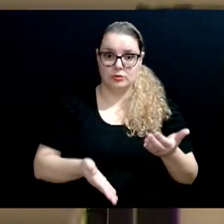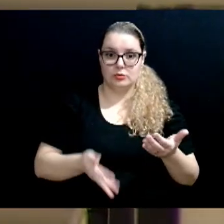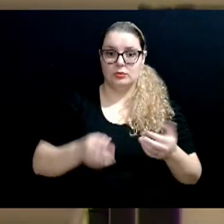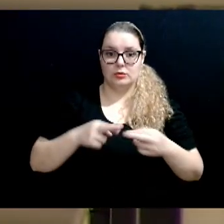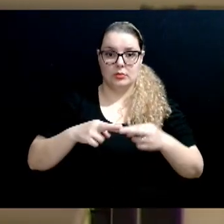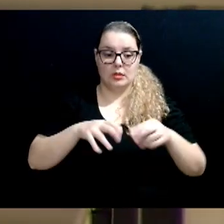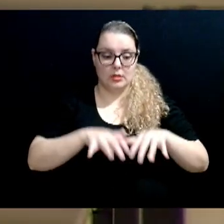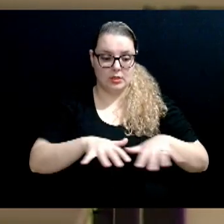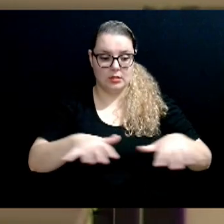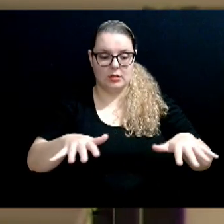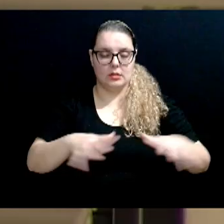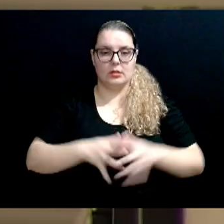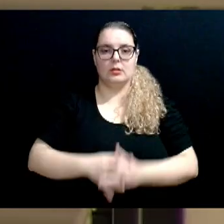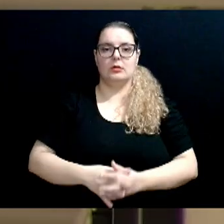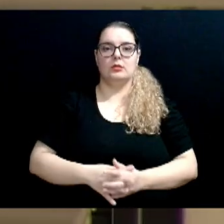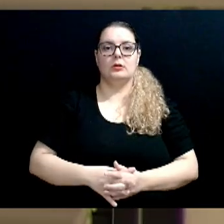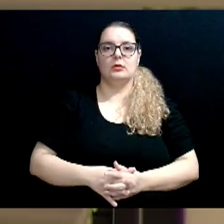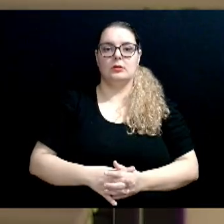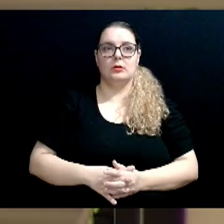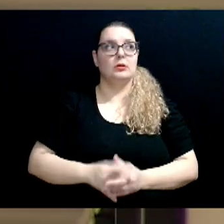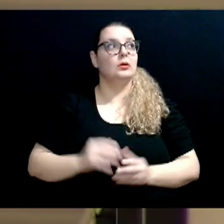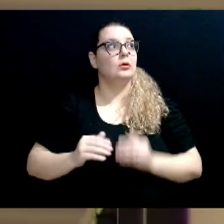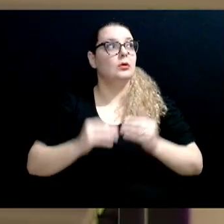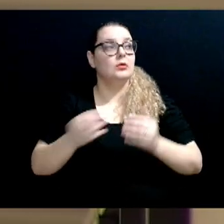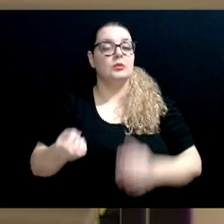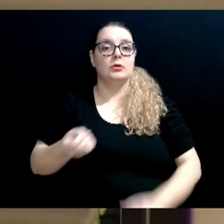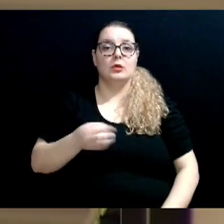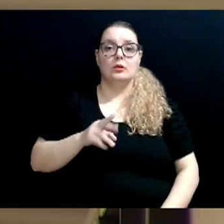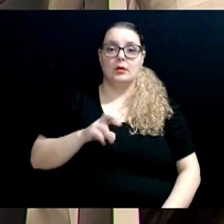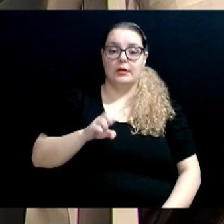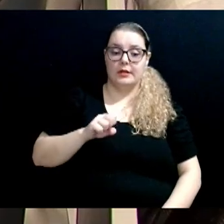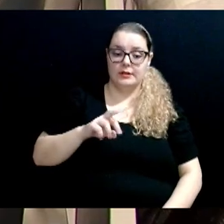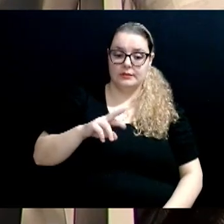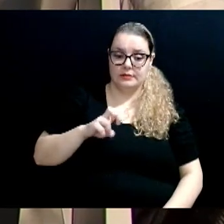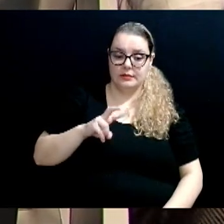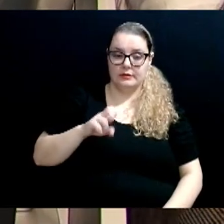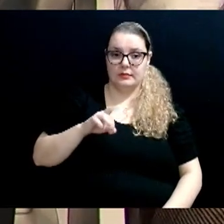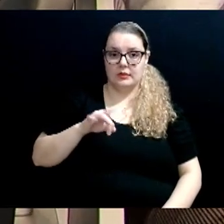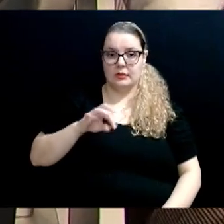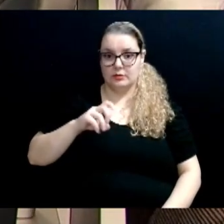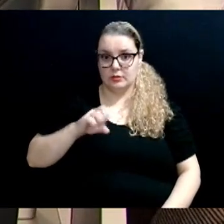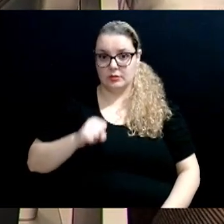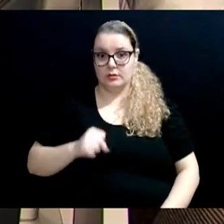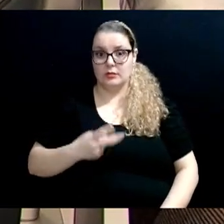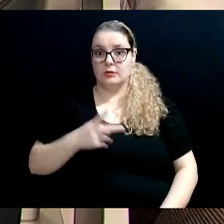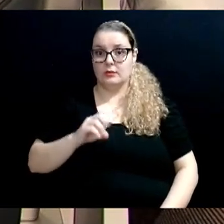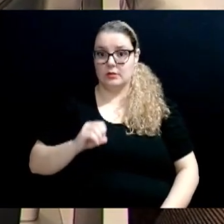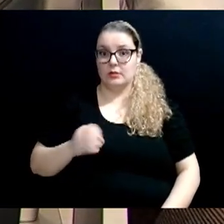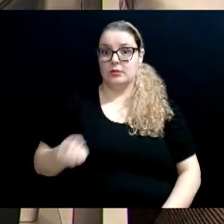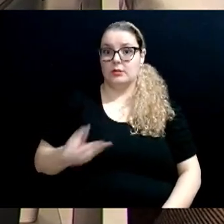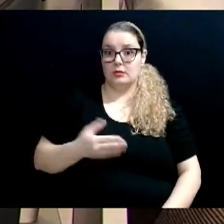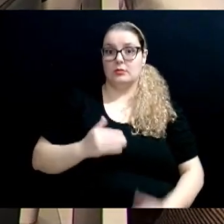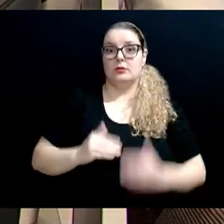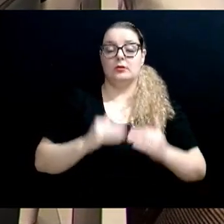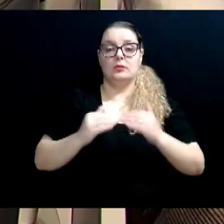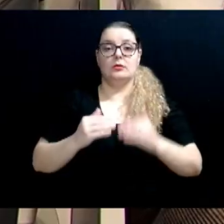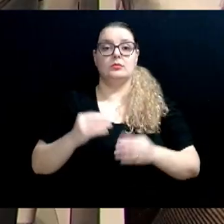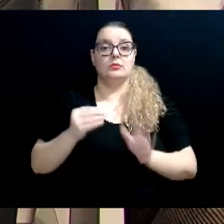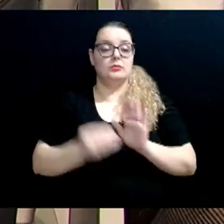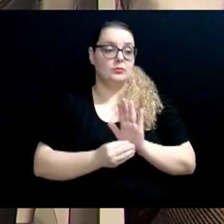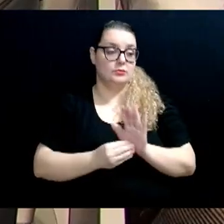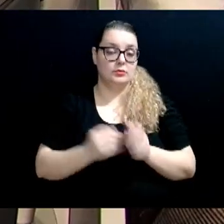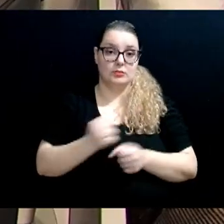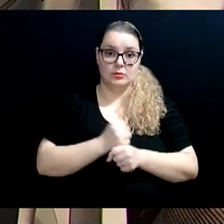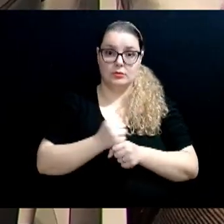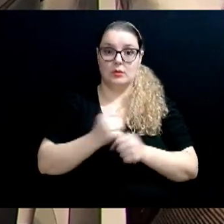a construção de novos reservatórios. 20 novos reservatórios foram construídos nos últimos anos, aumentando significativamente nossa